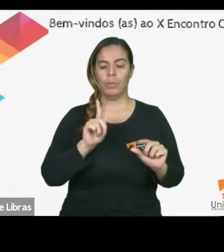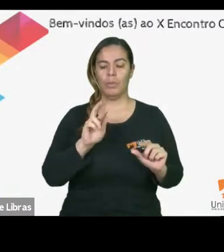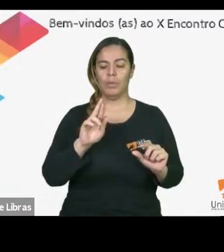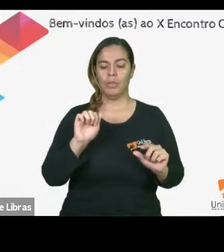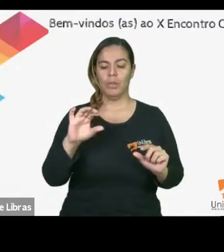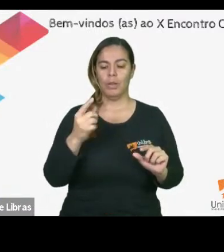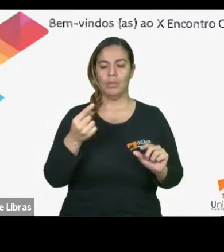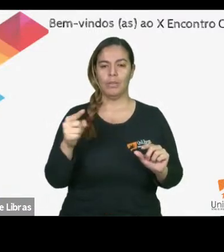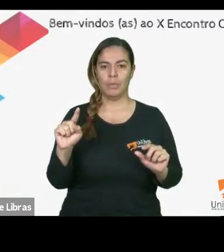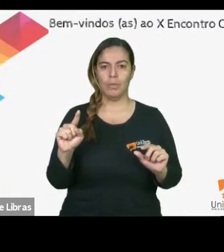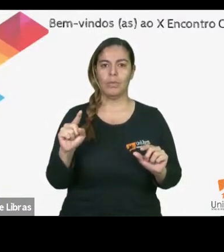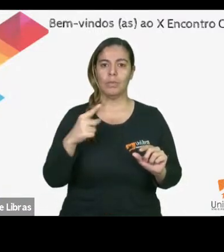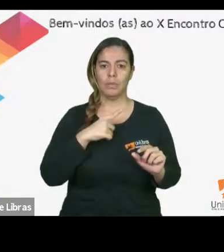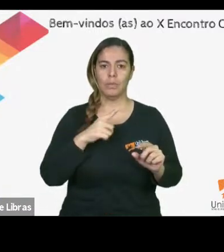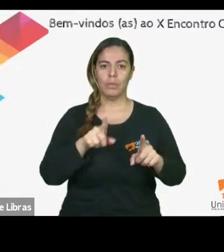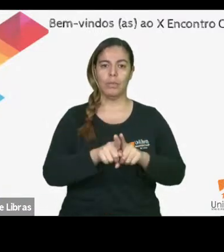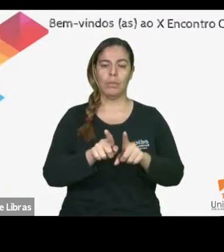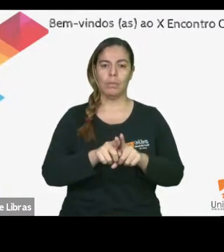Eu também vou utilizar